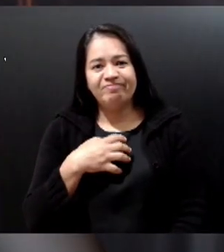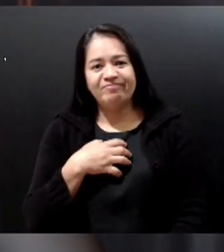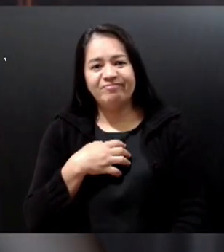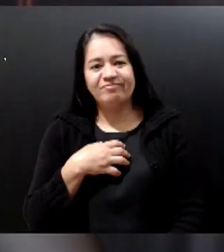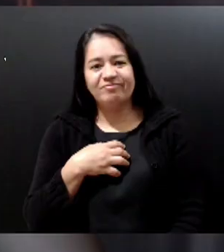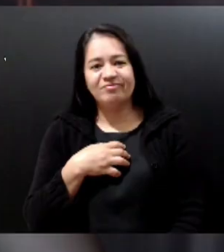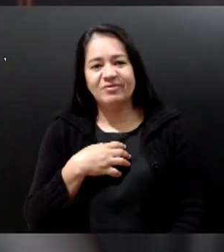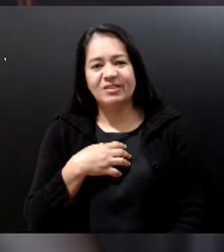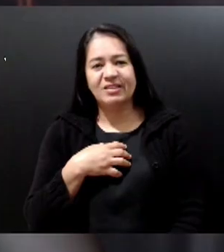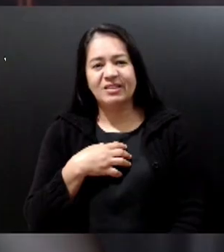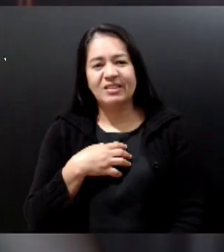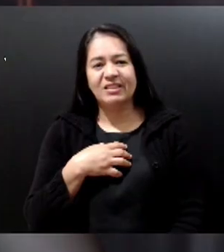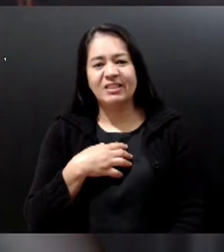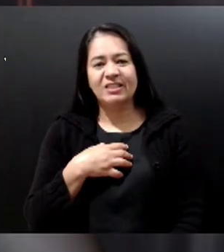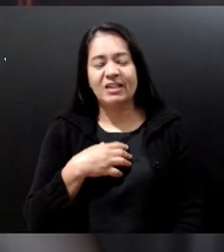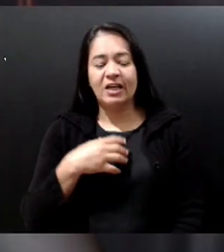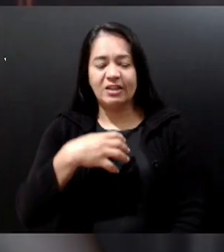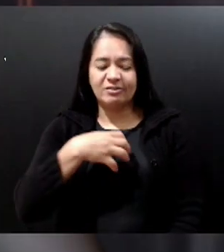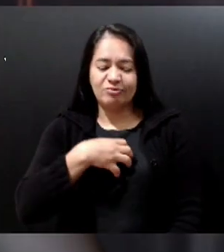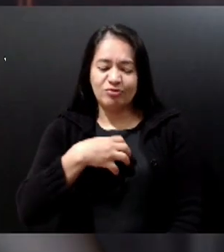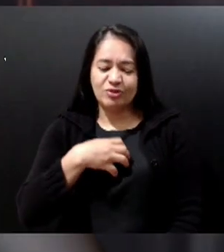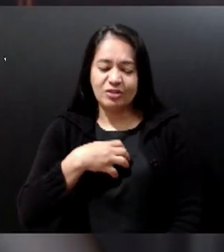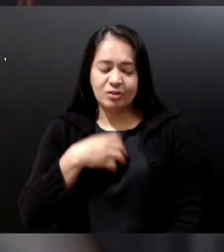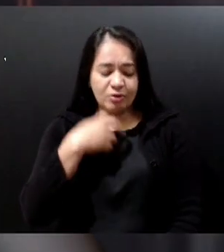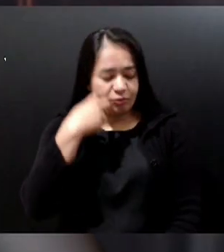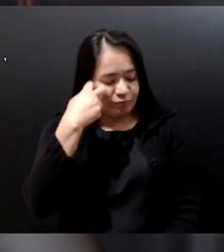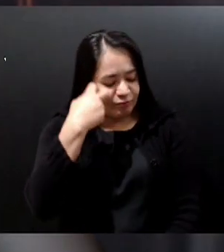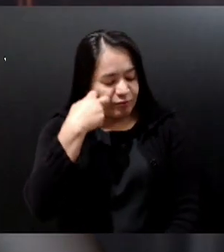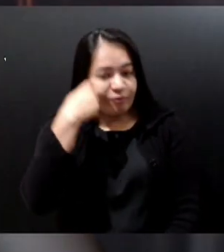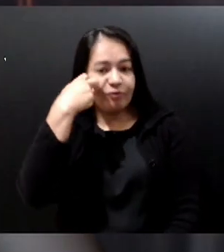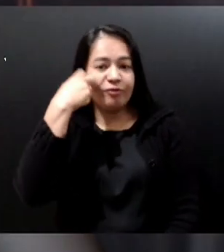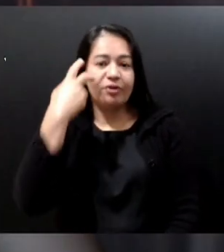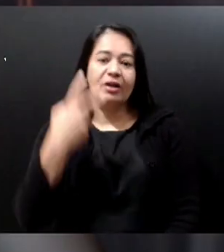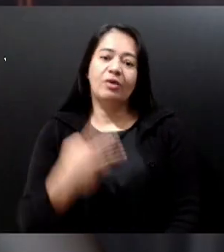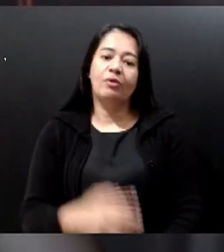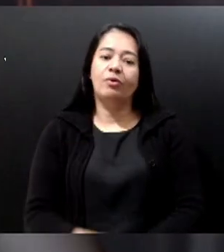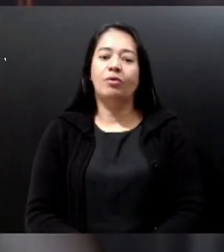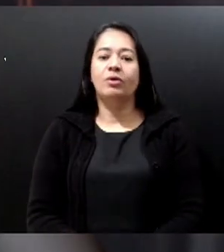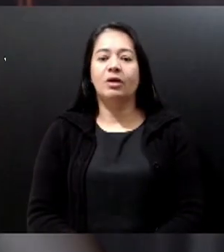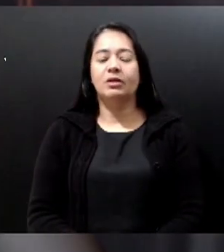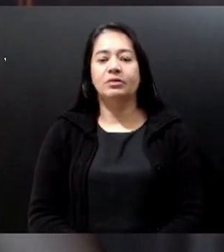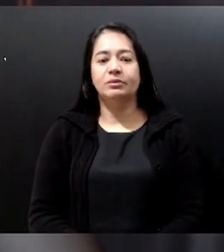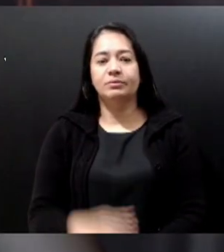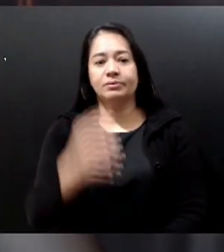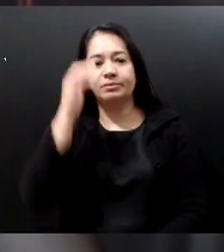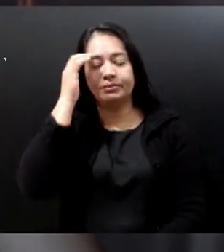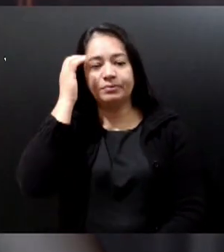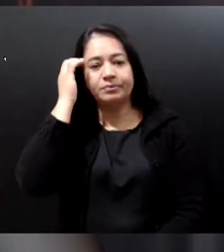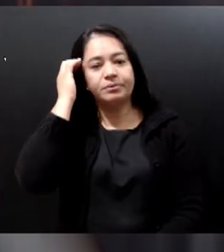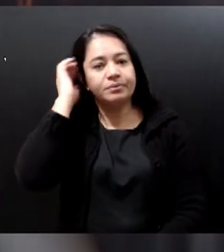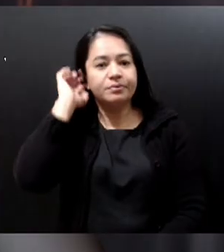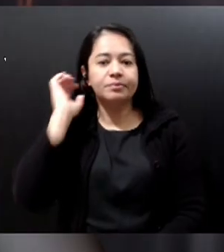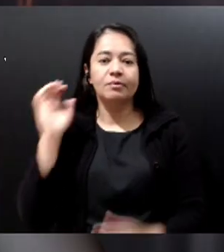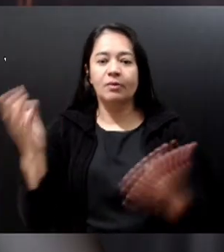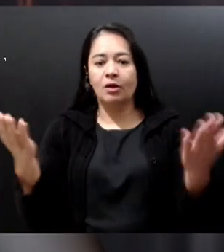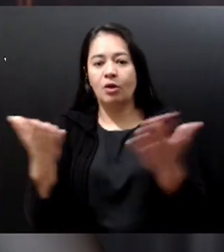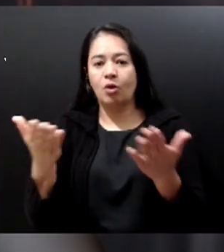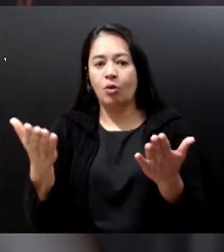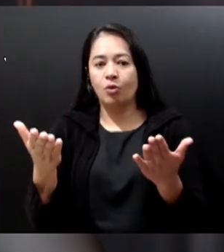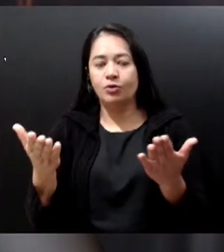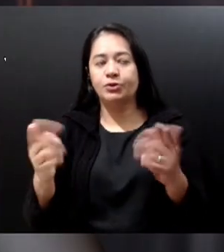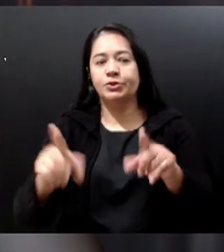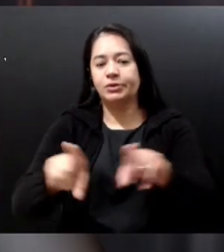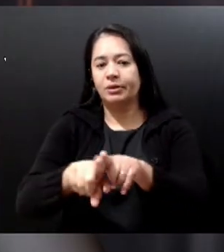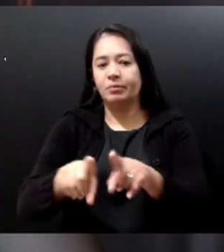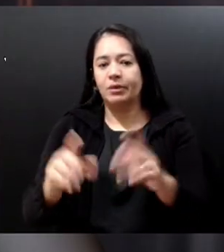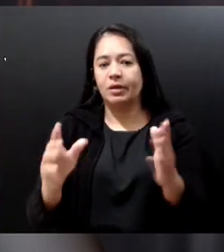sente constrangida, ela se sente envergonhada. Ou a gente vê também o que impacta muito uma criança